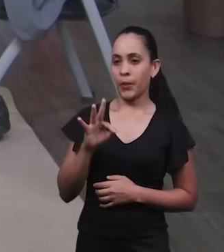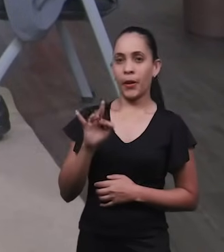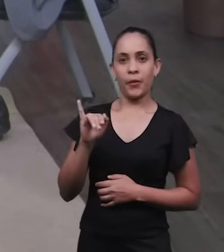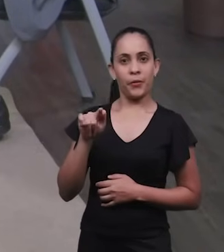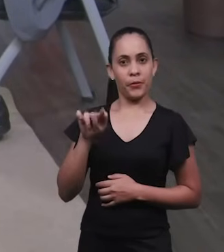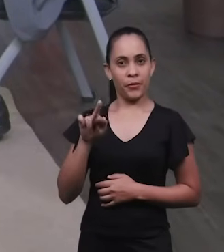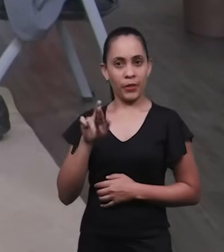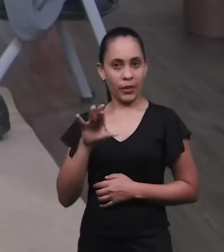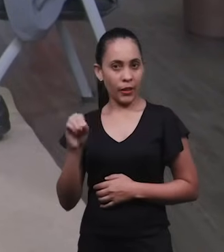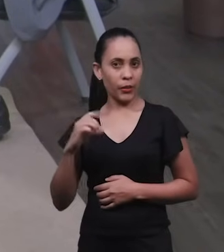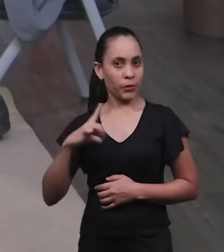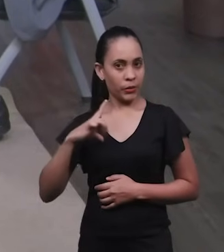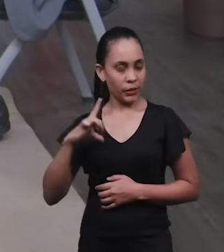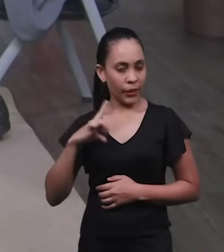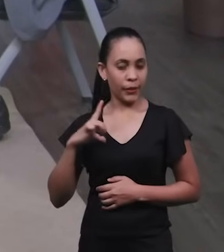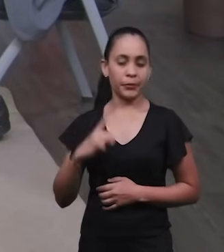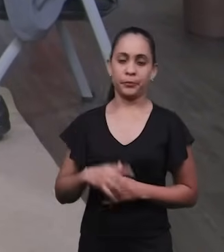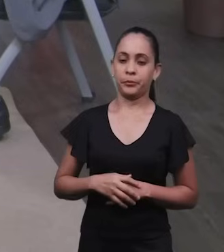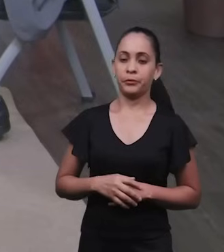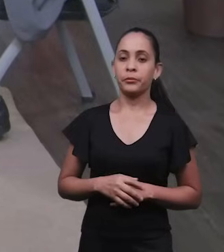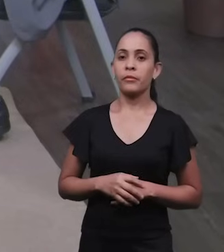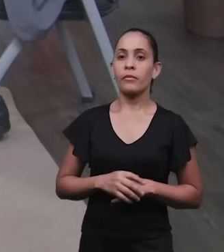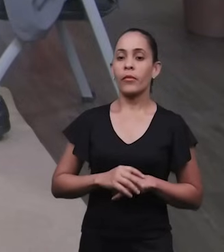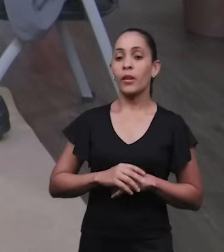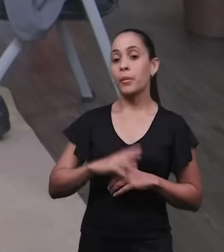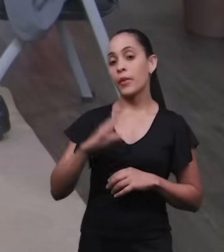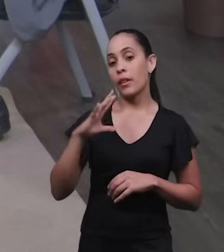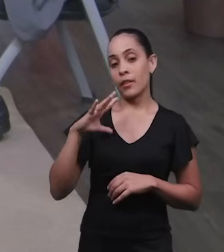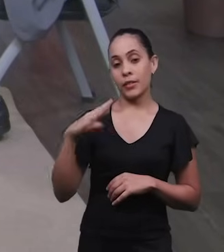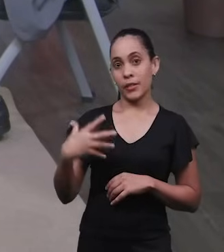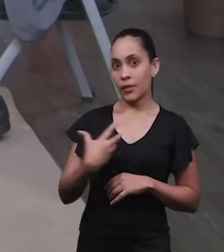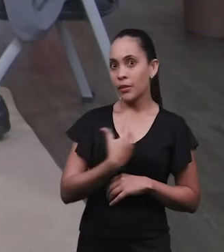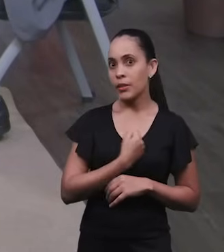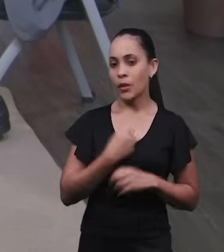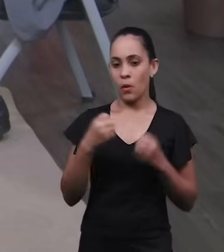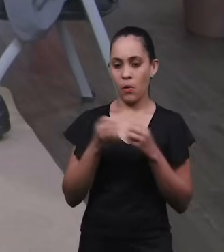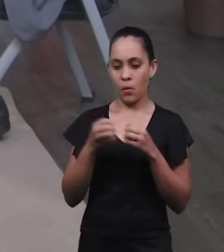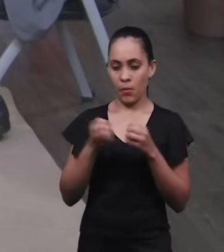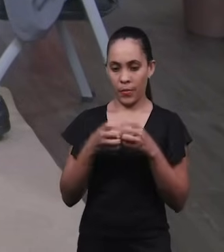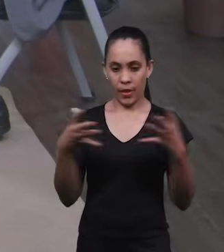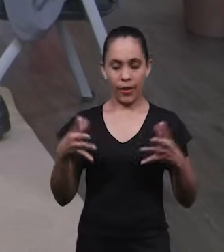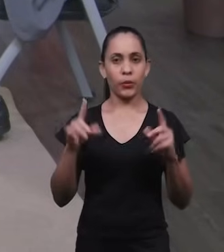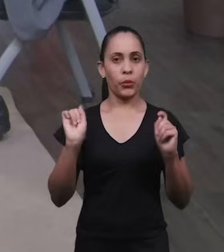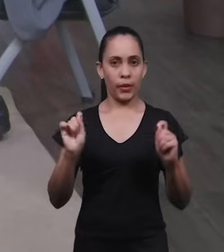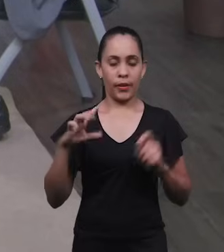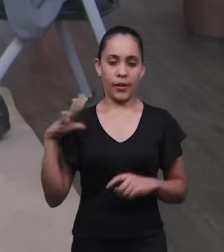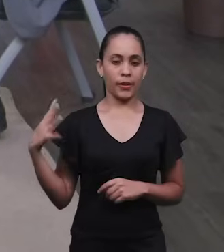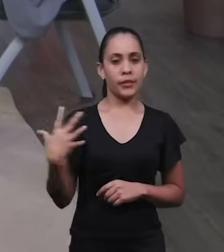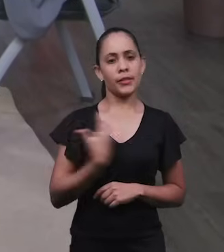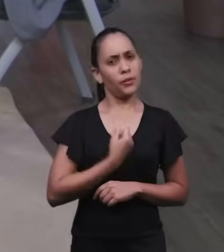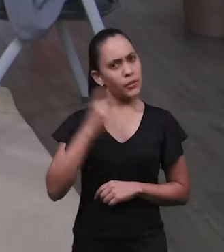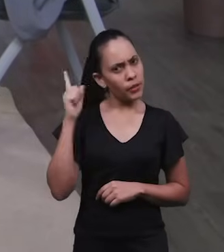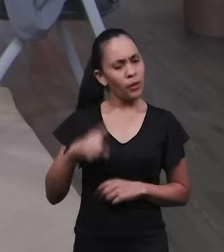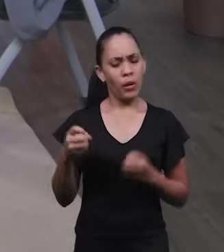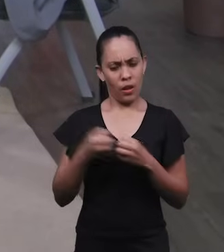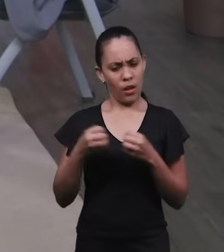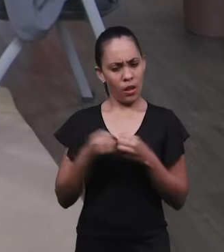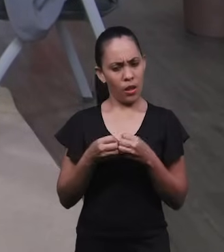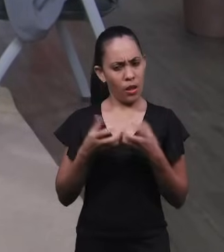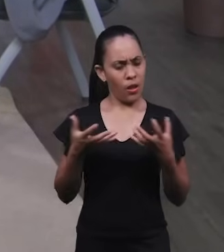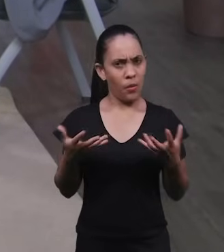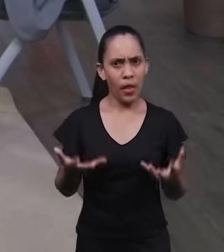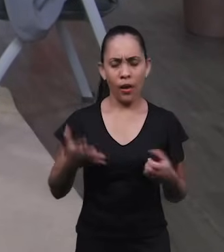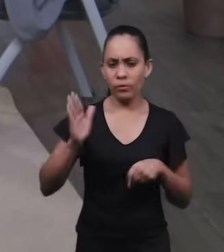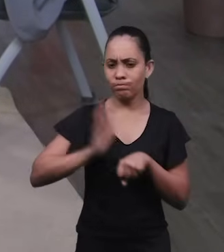Figueiredo teve, né? A respeito da salvação, a respeito do milagre, né? Porque a salvação é um milagre. É um